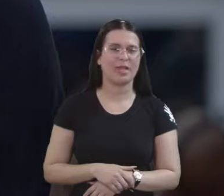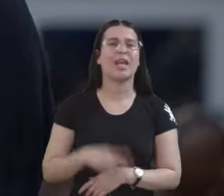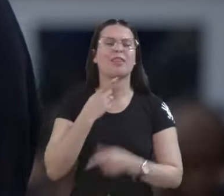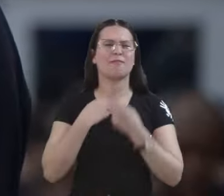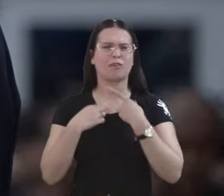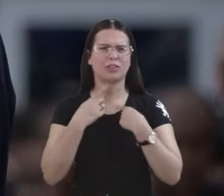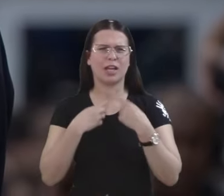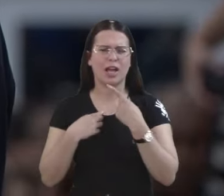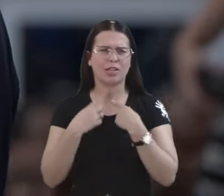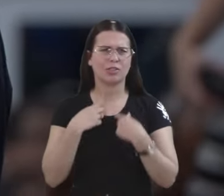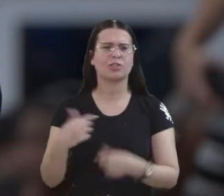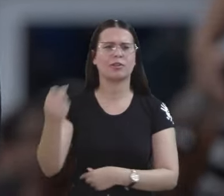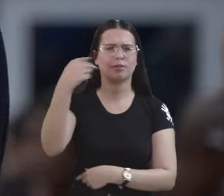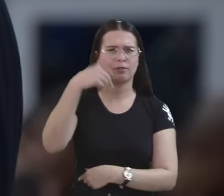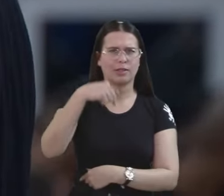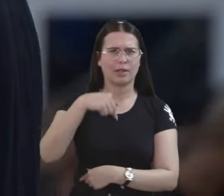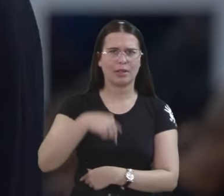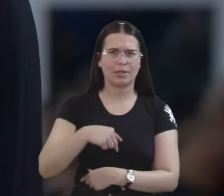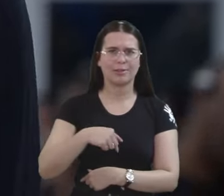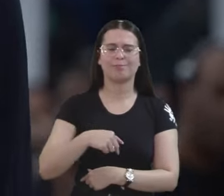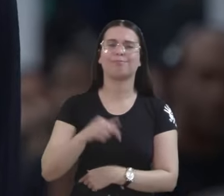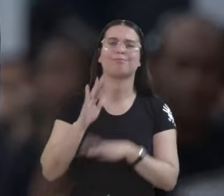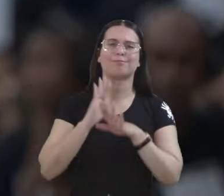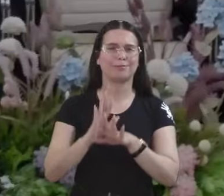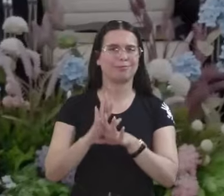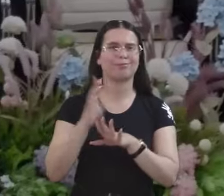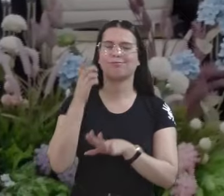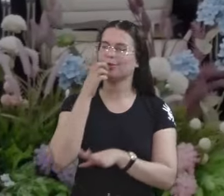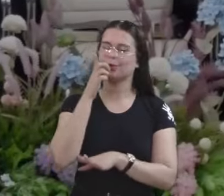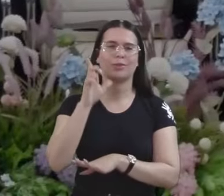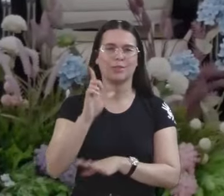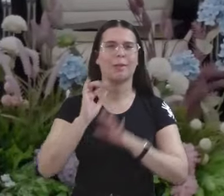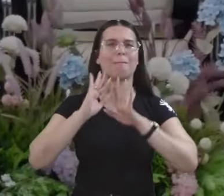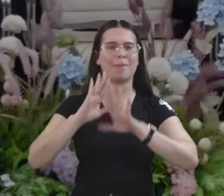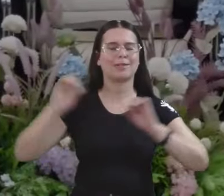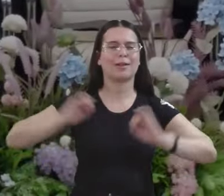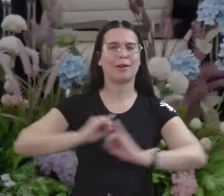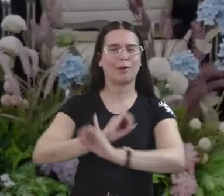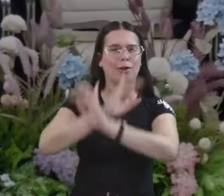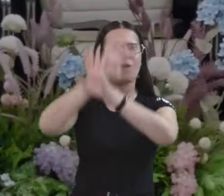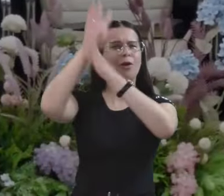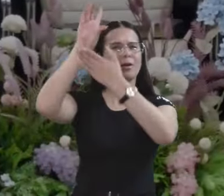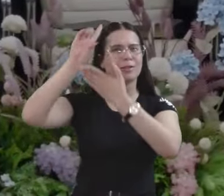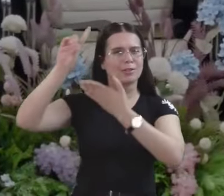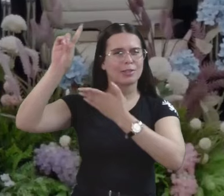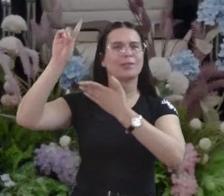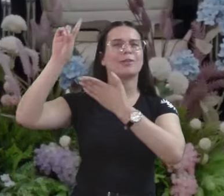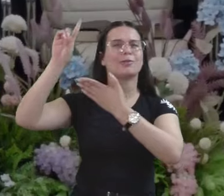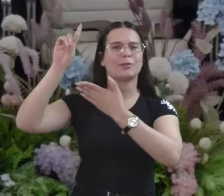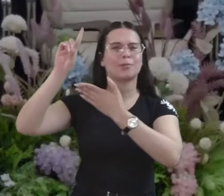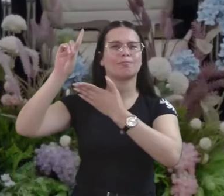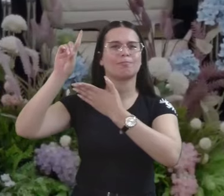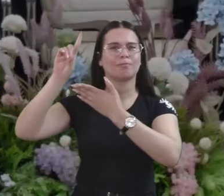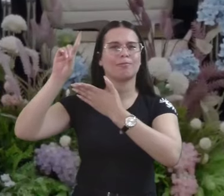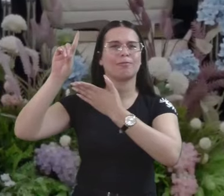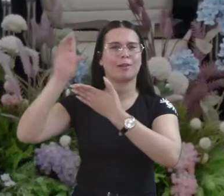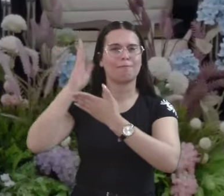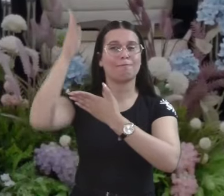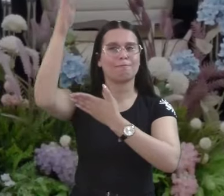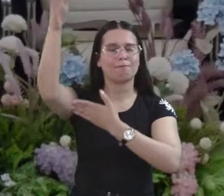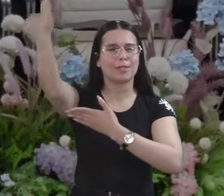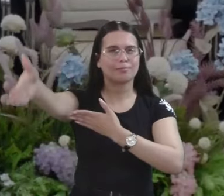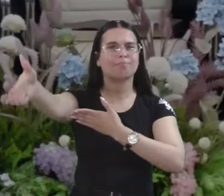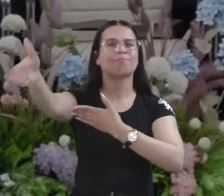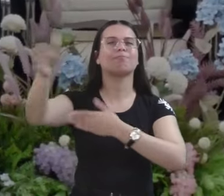vontade de estar aqui, mas não pode. Mas a glória de Deus os alcança lá. Aleluia.